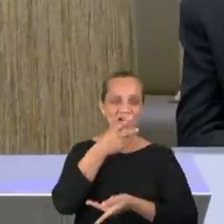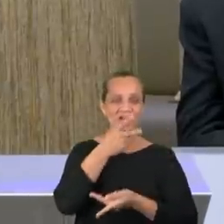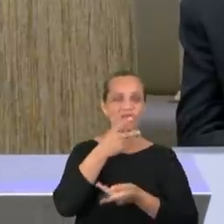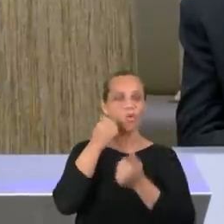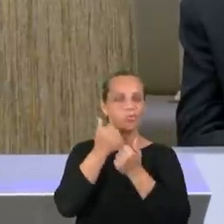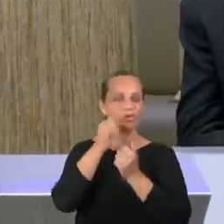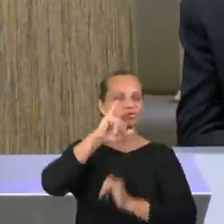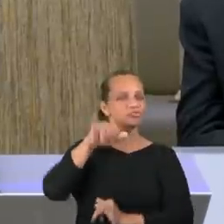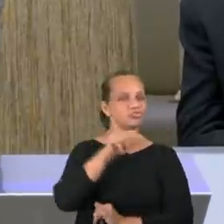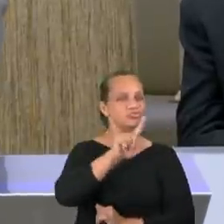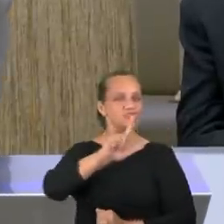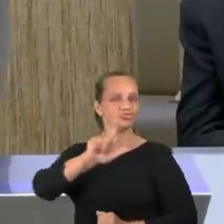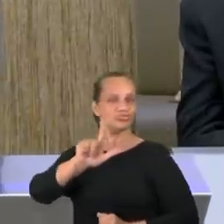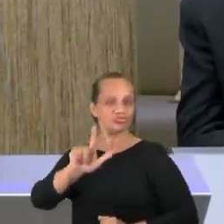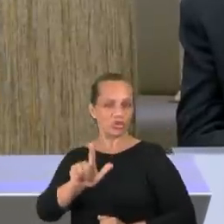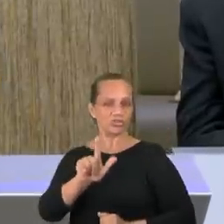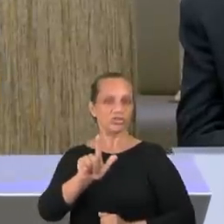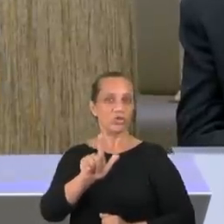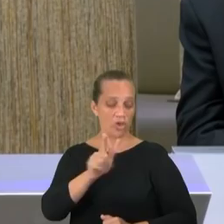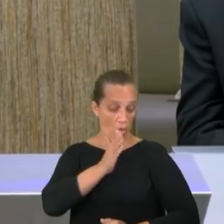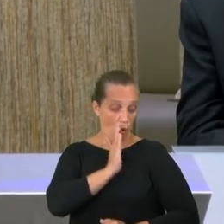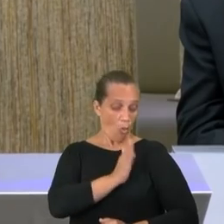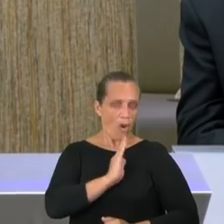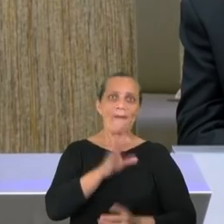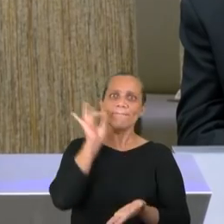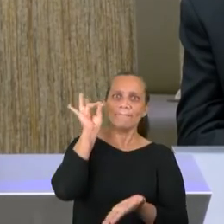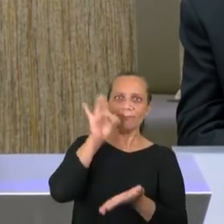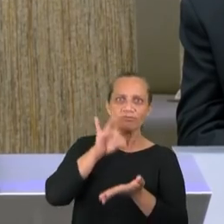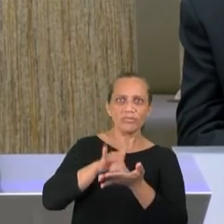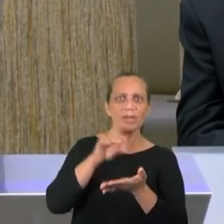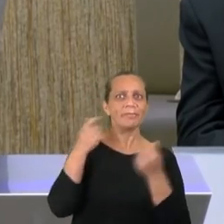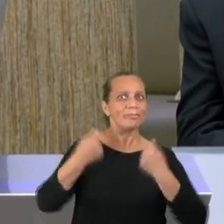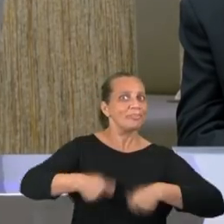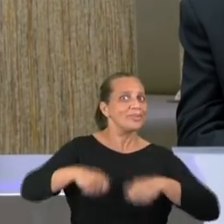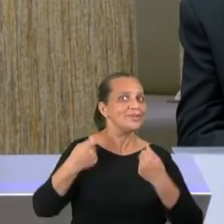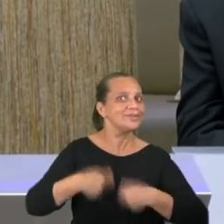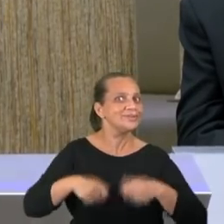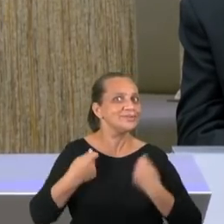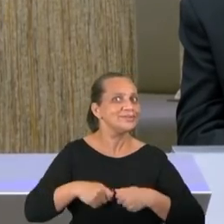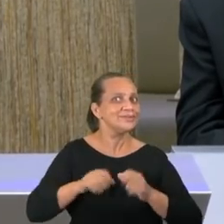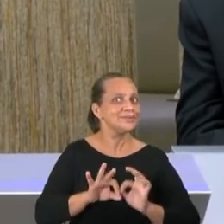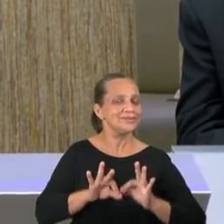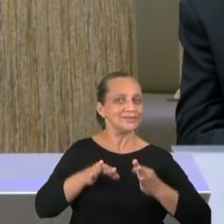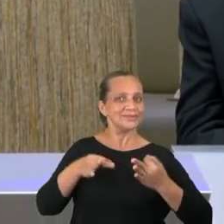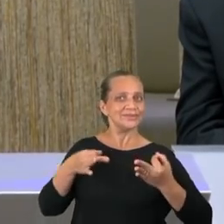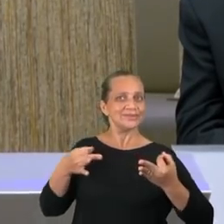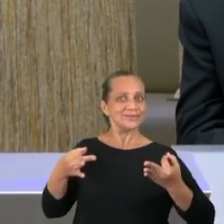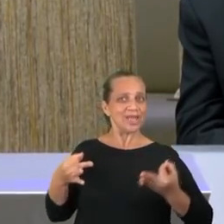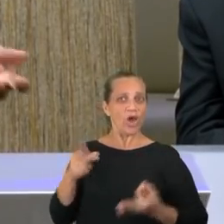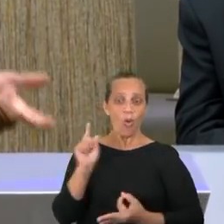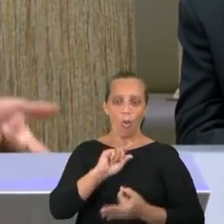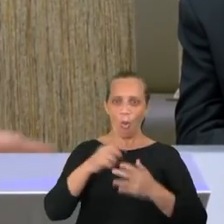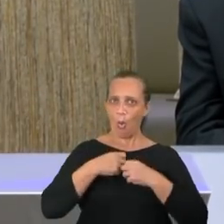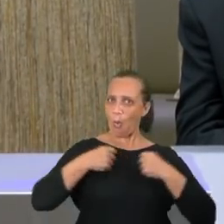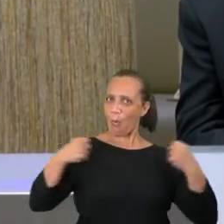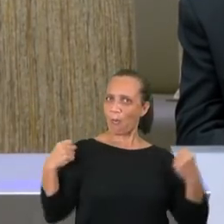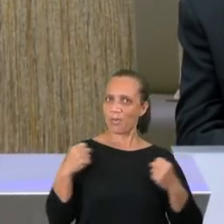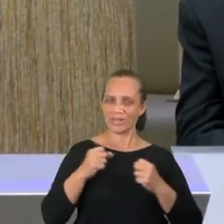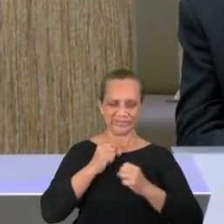rasgai o vosso coração e não as vossas